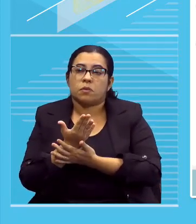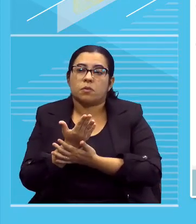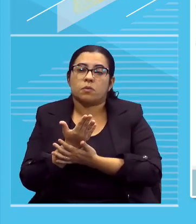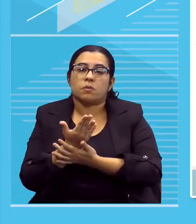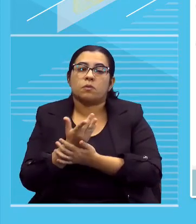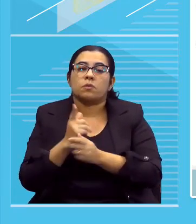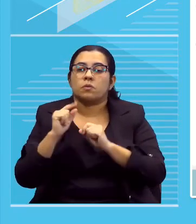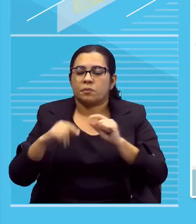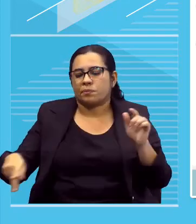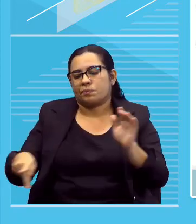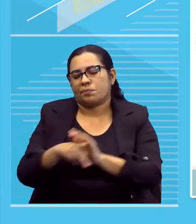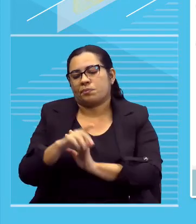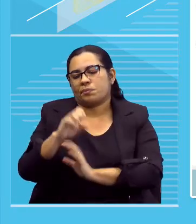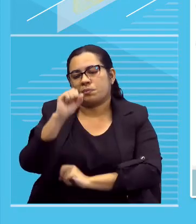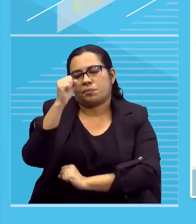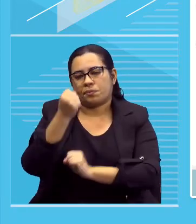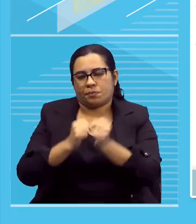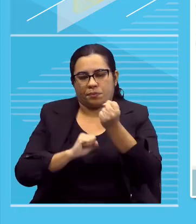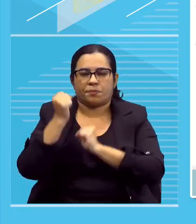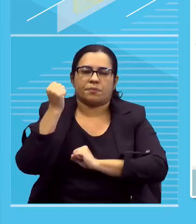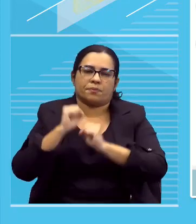eles são industrializados